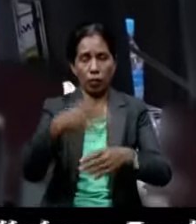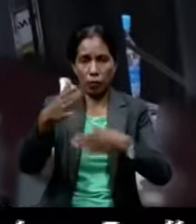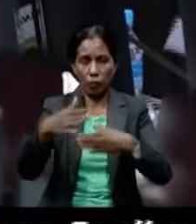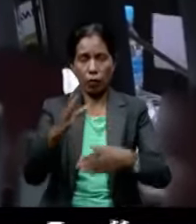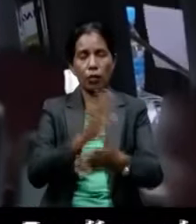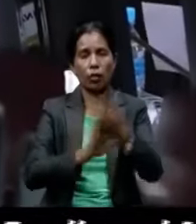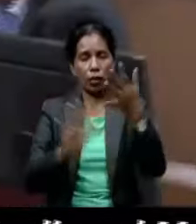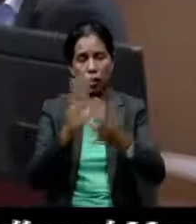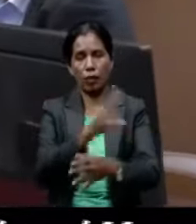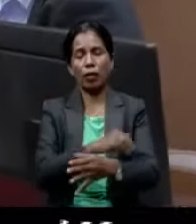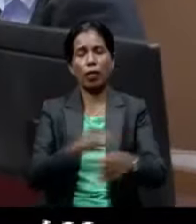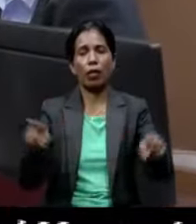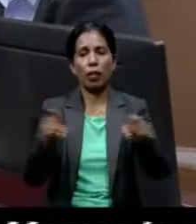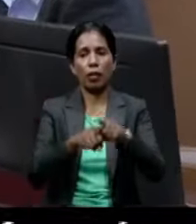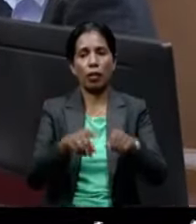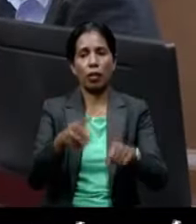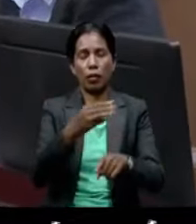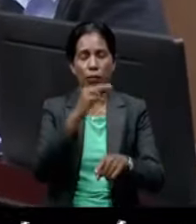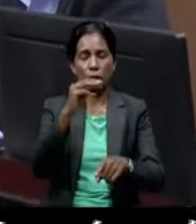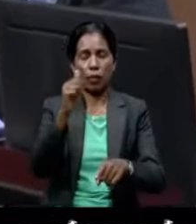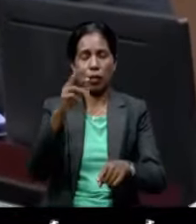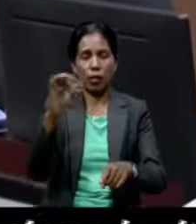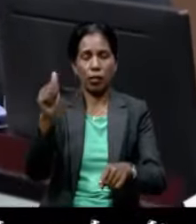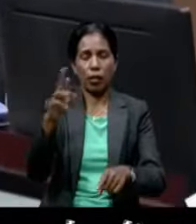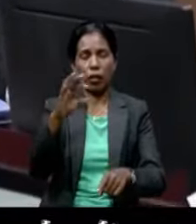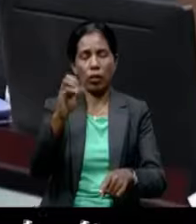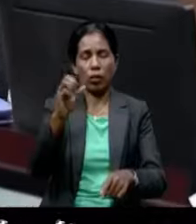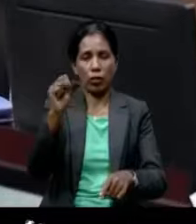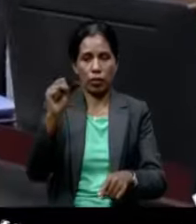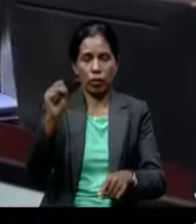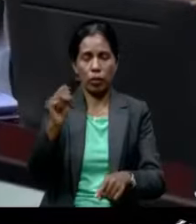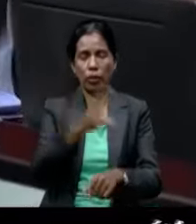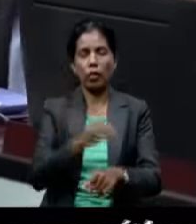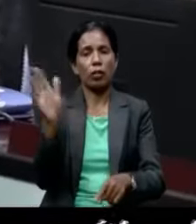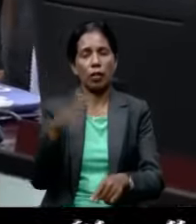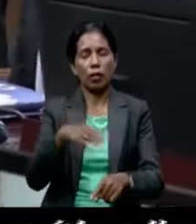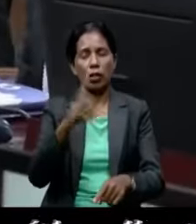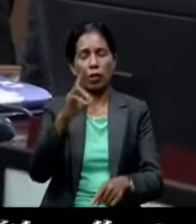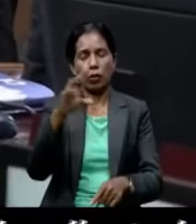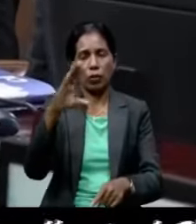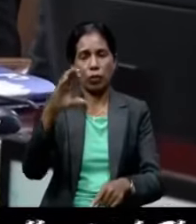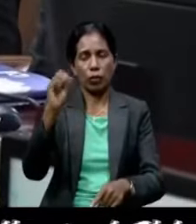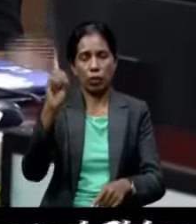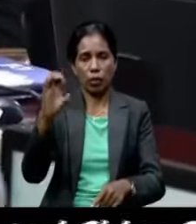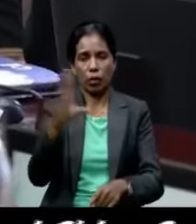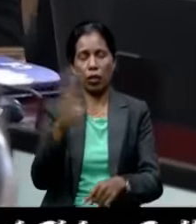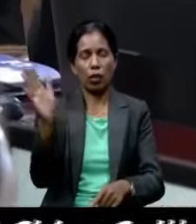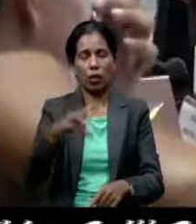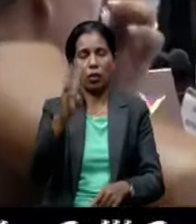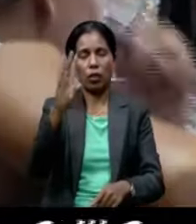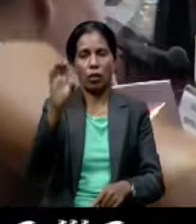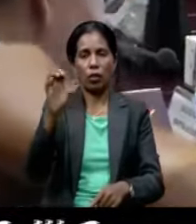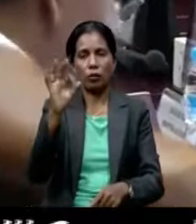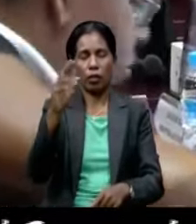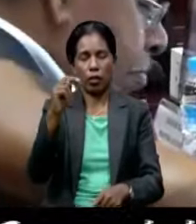halou lançamento, Hanesan Maria Tapo, Rosa Bonaparte Soares Muki, Dulce Maria da Cruz Wewe,